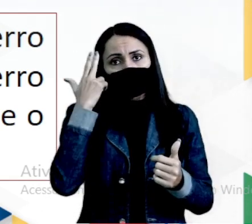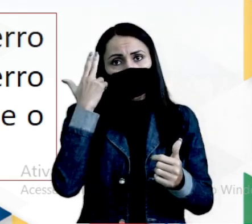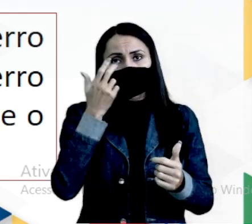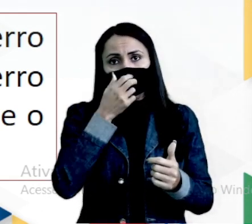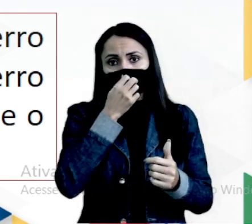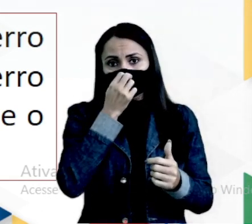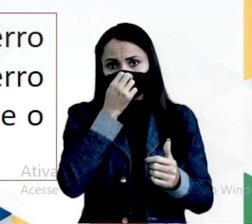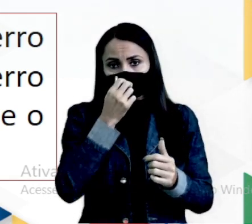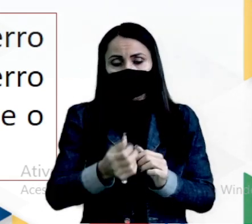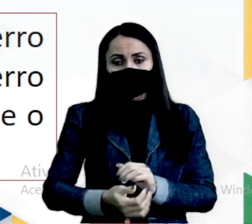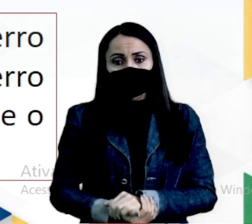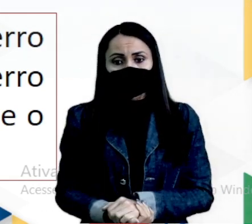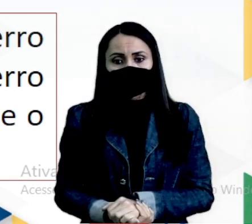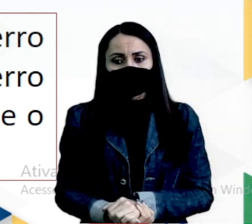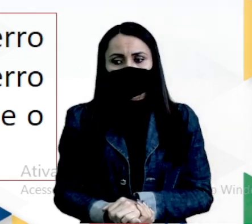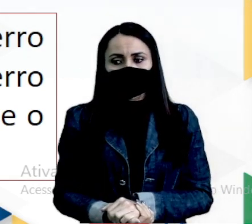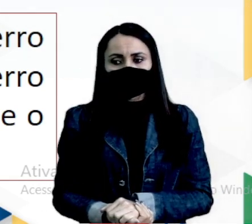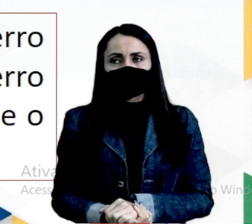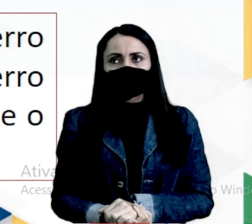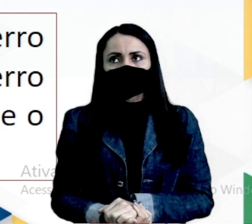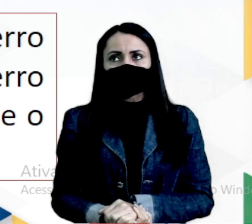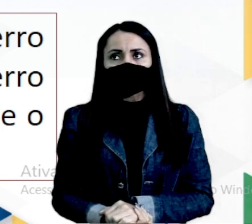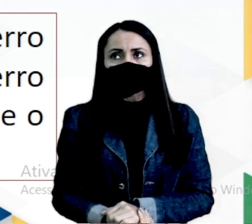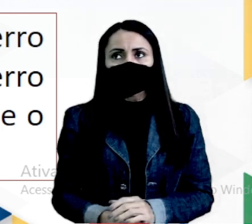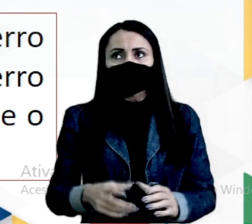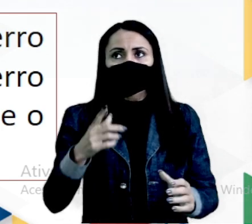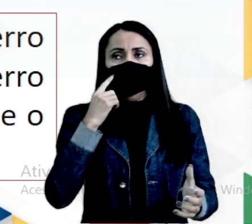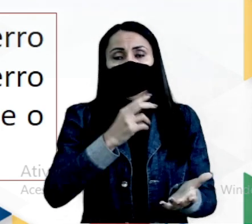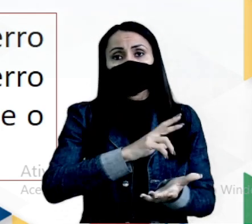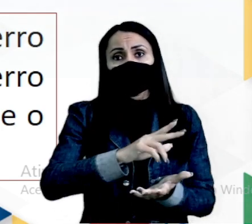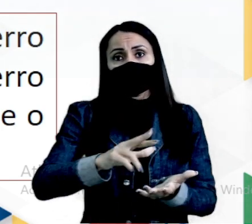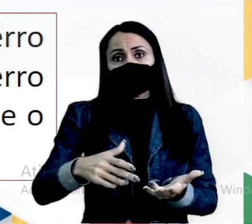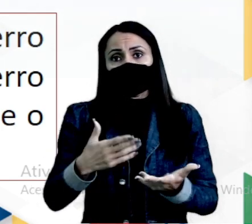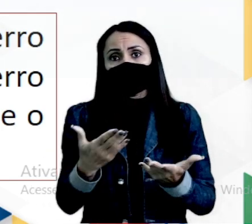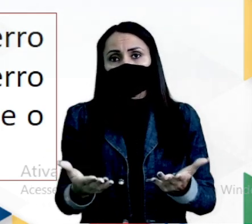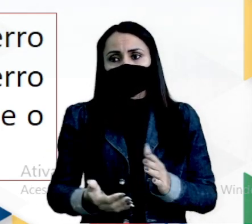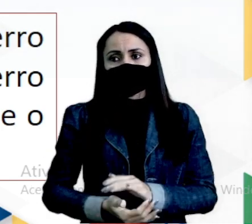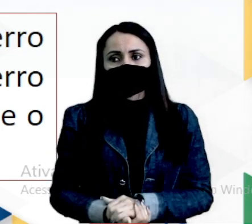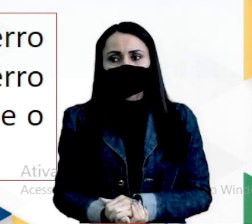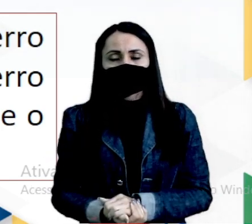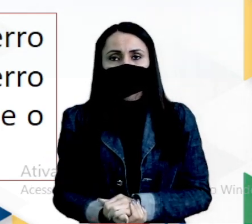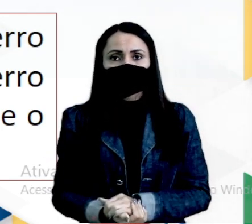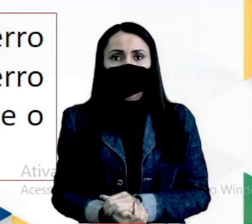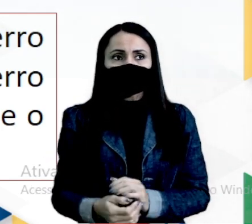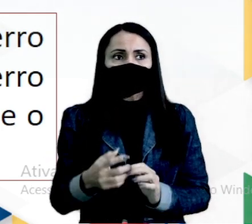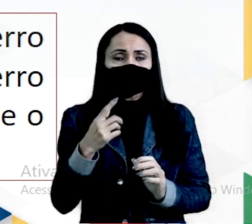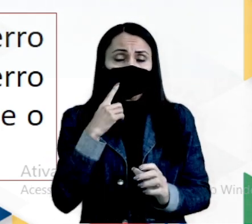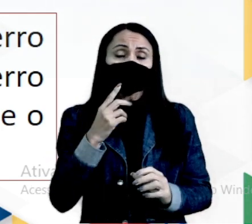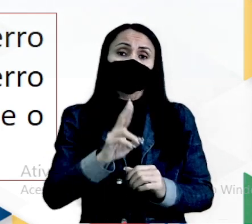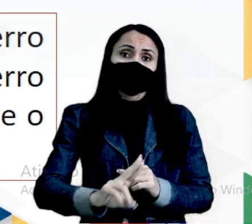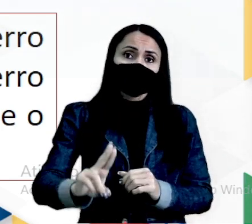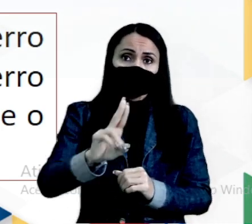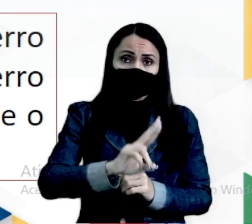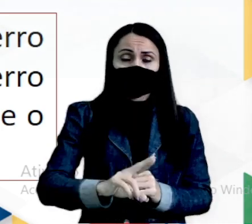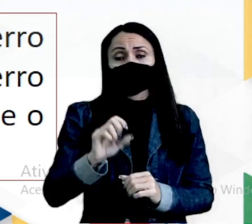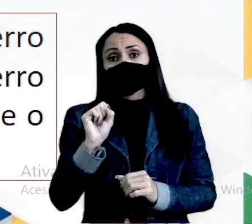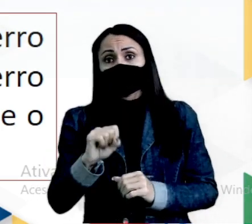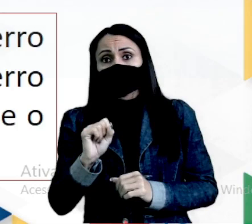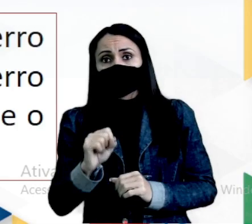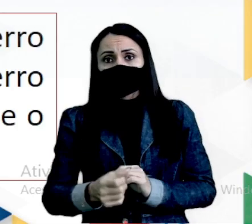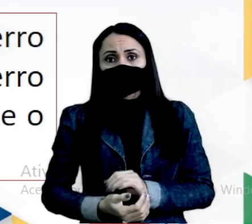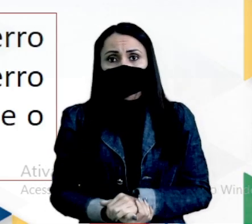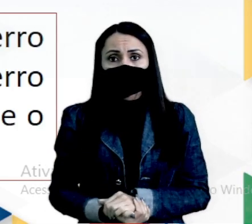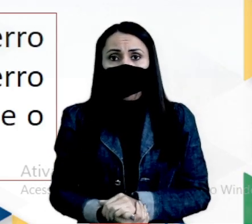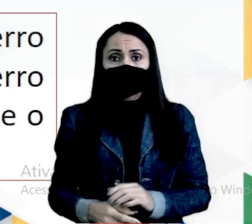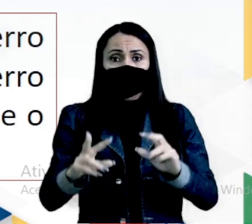Os erros nessas medidas, elas podem ocorrer por diversos fatores. Falha no instrumento que eu estou usando, tá?